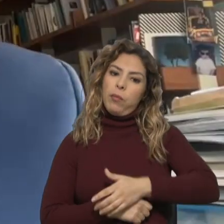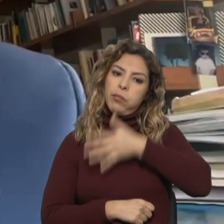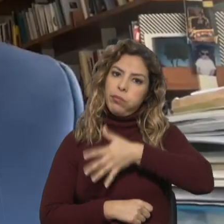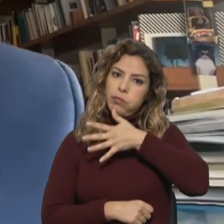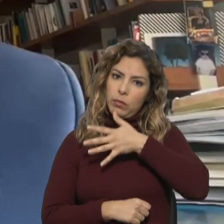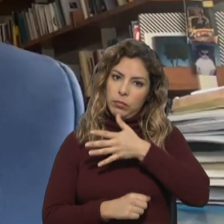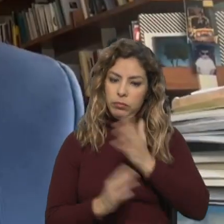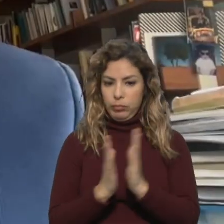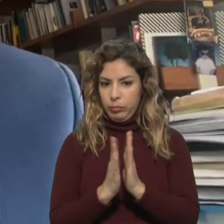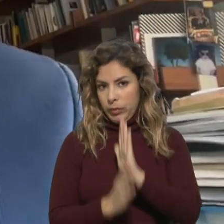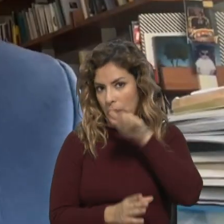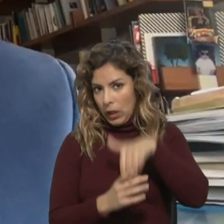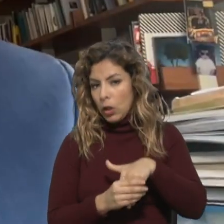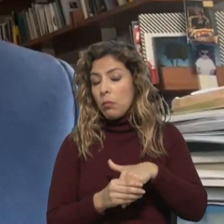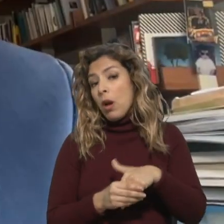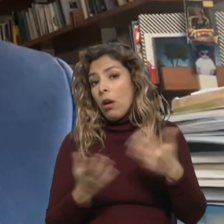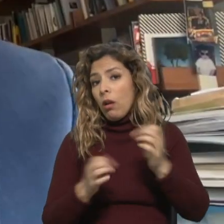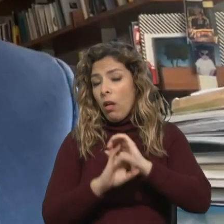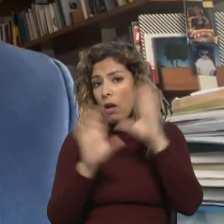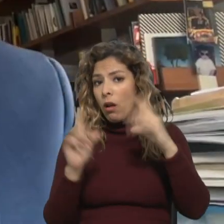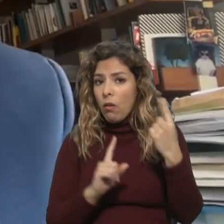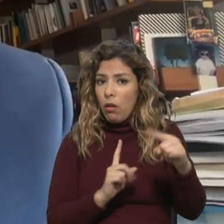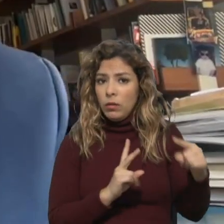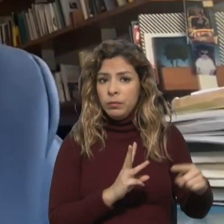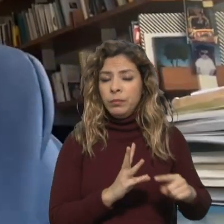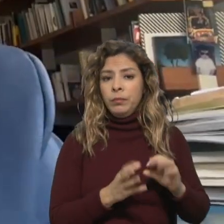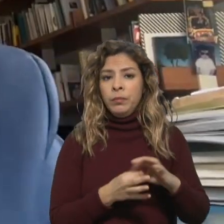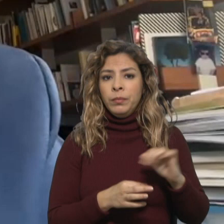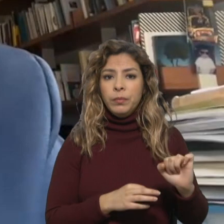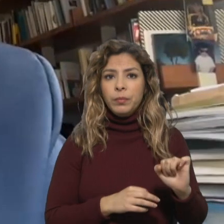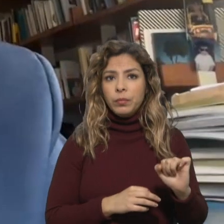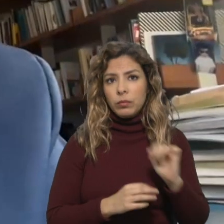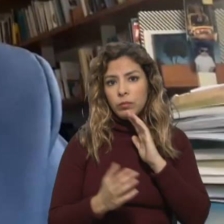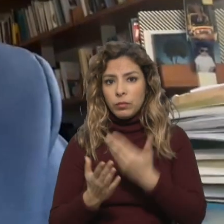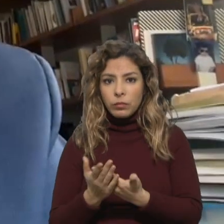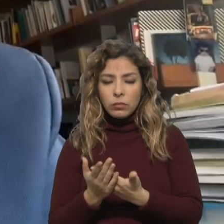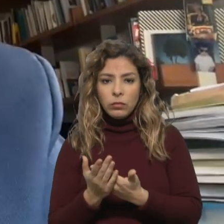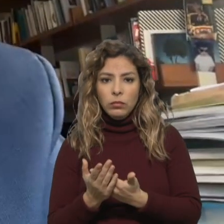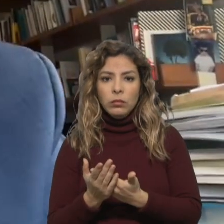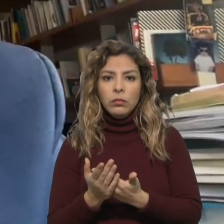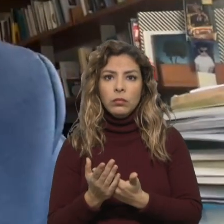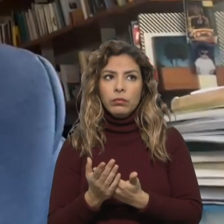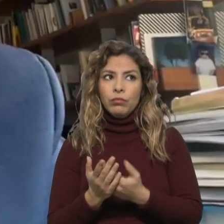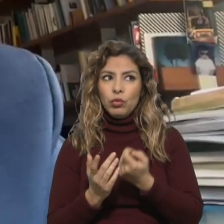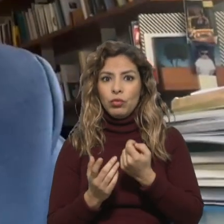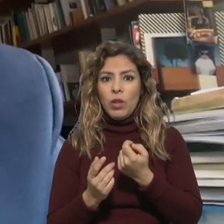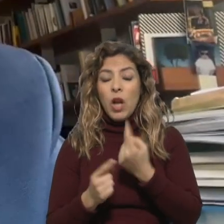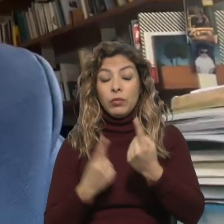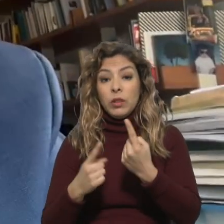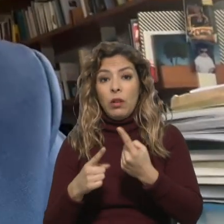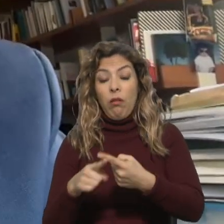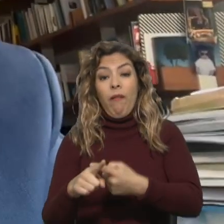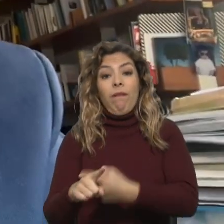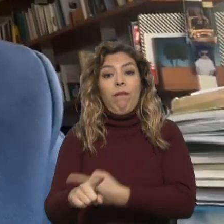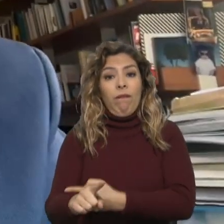eclesiais, que depois, inevitavelmente, podem conduzir à questão do abuso. Nisso ele